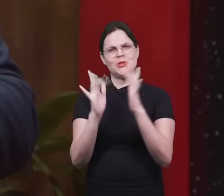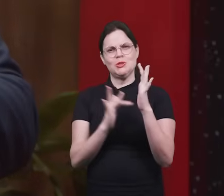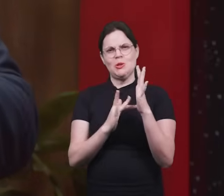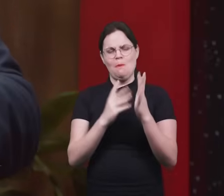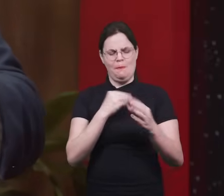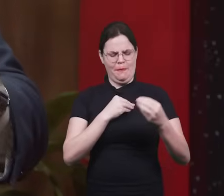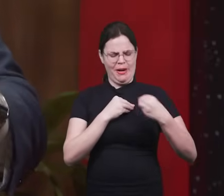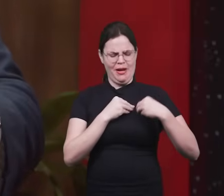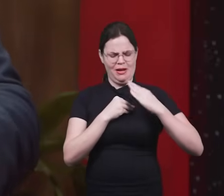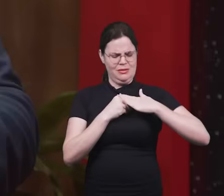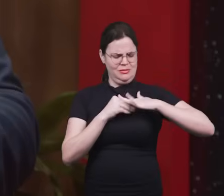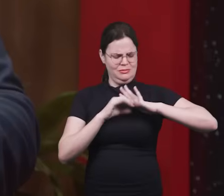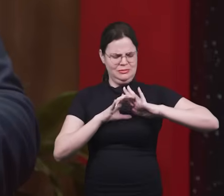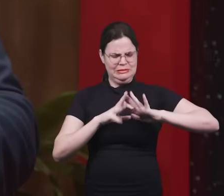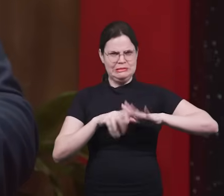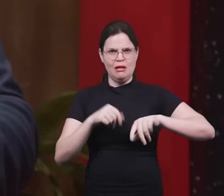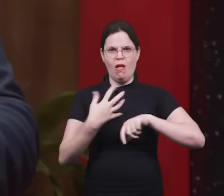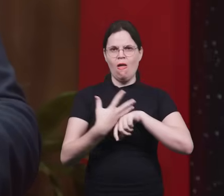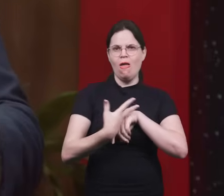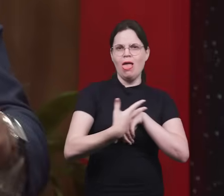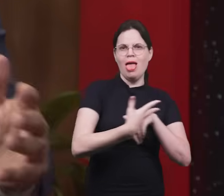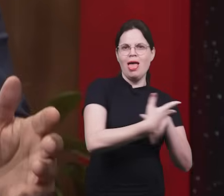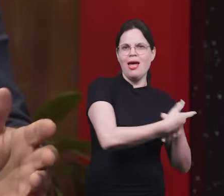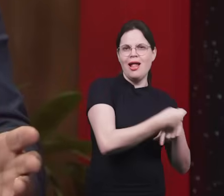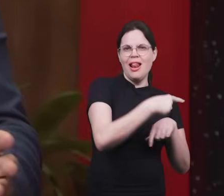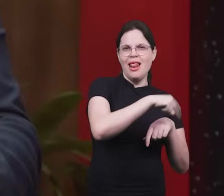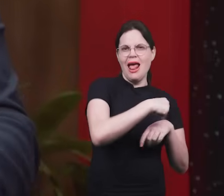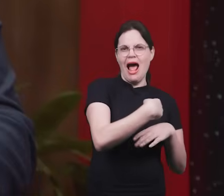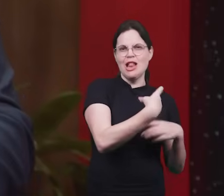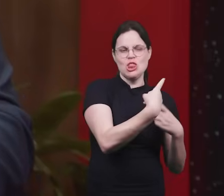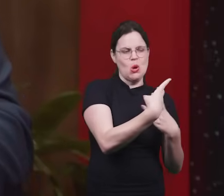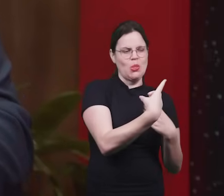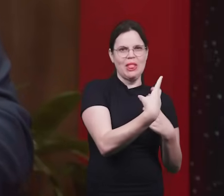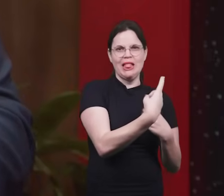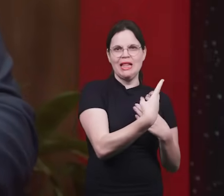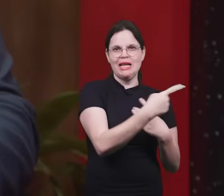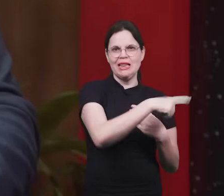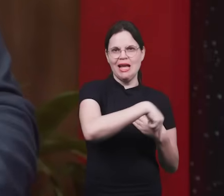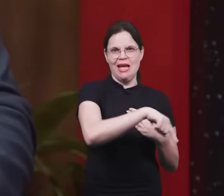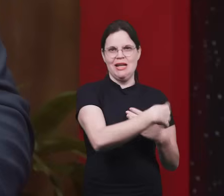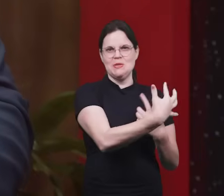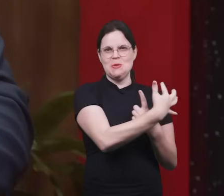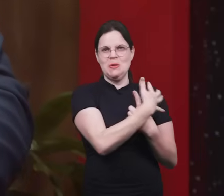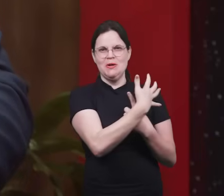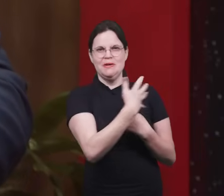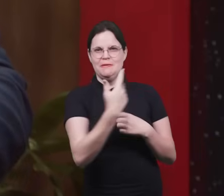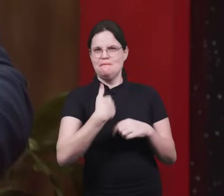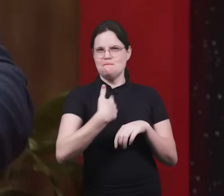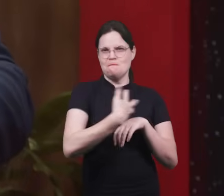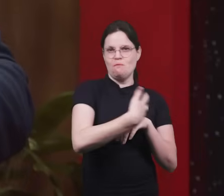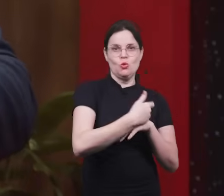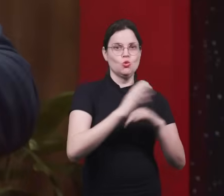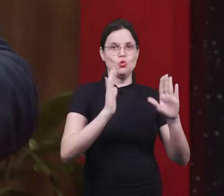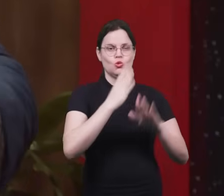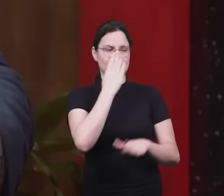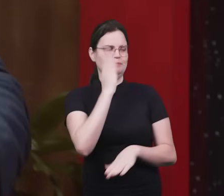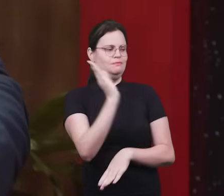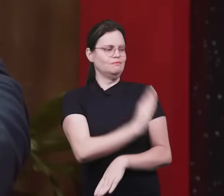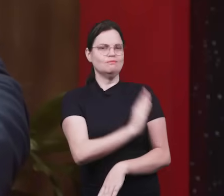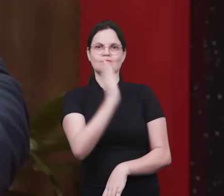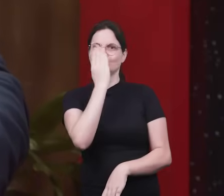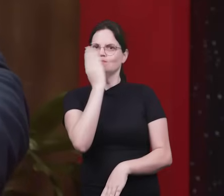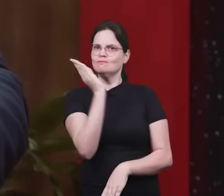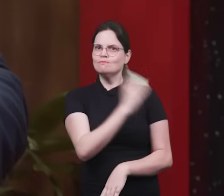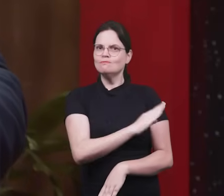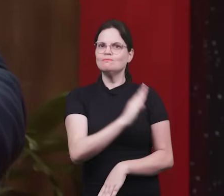se corrompesse com as doutrinas dos nicolaítas ou com as doutrinas de Balaão, ou até mesmo com aquilo que era